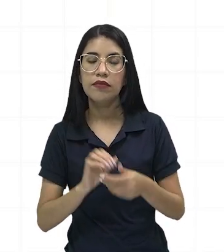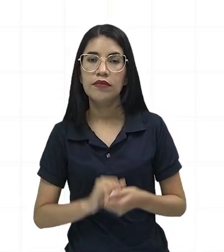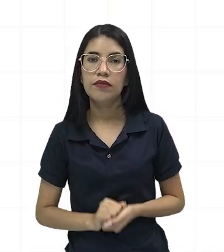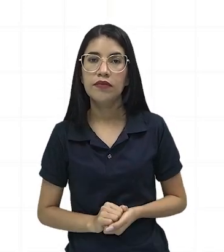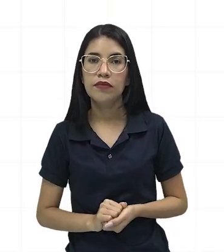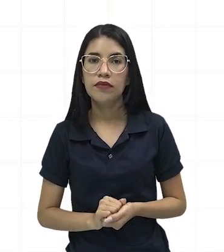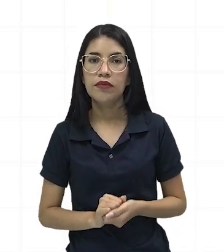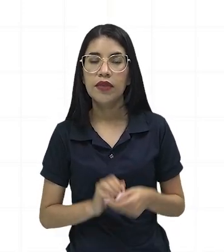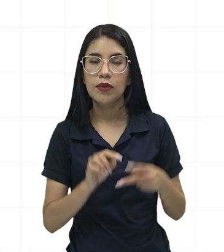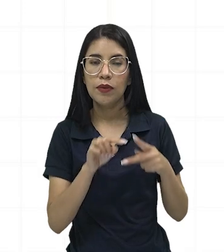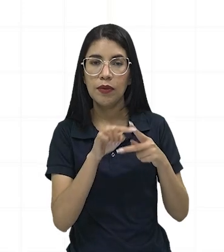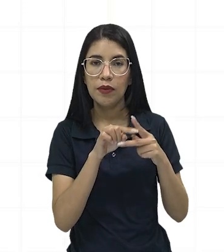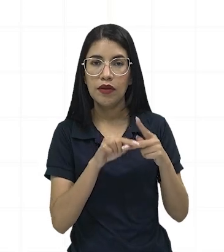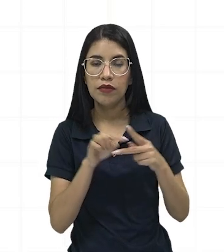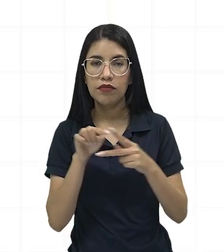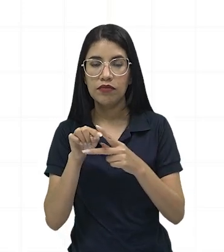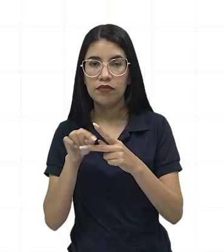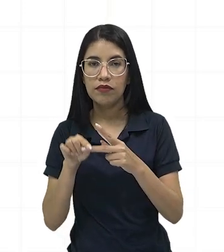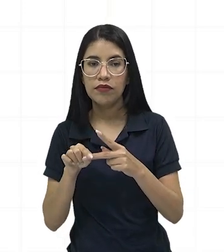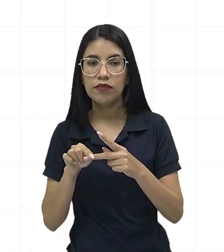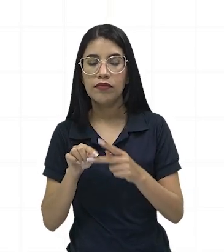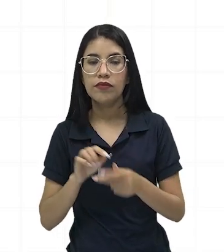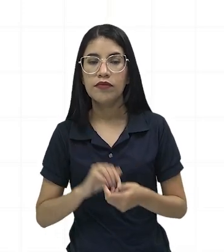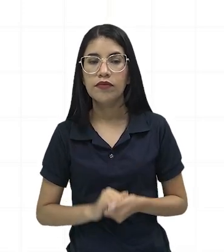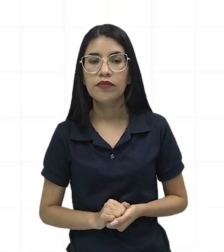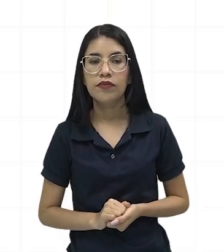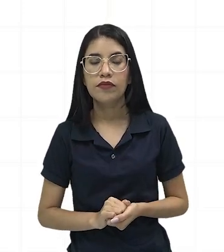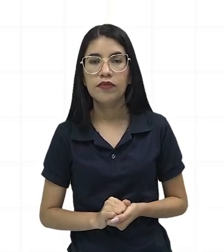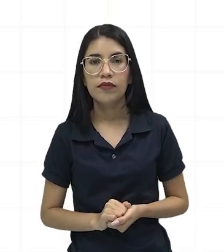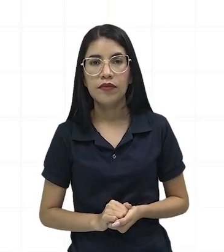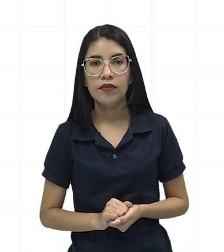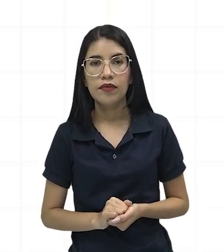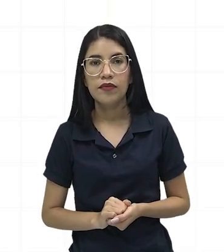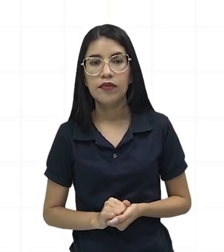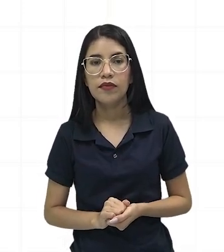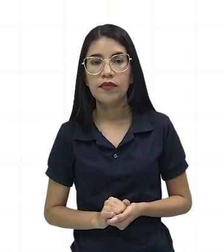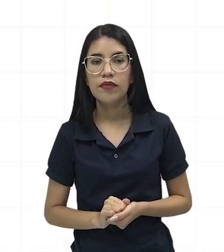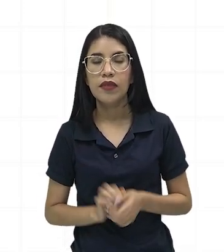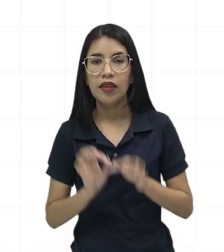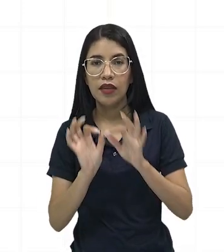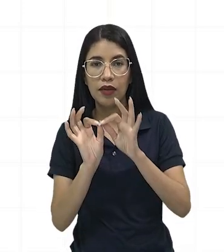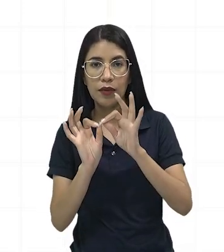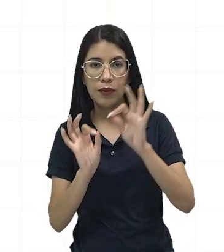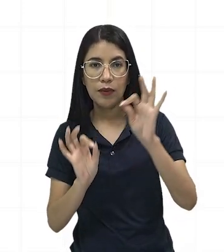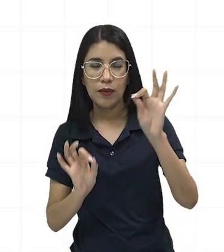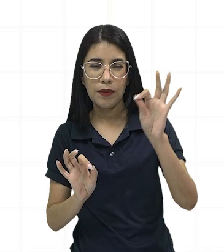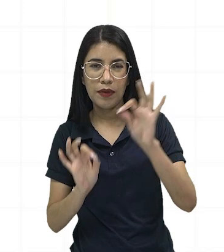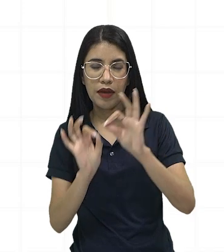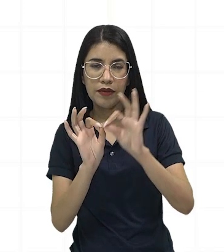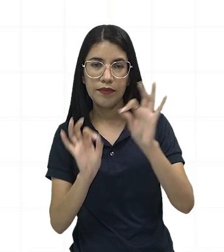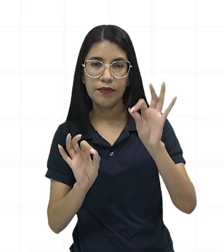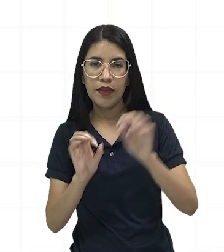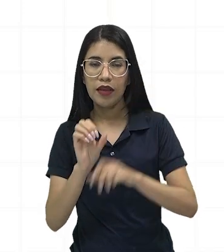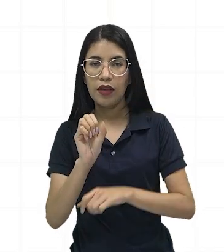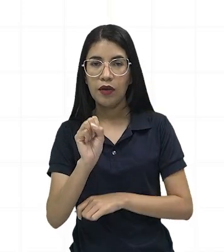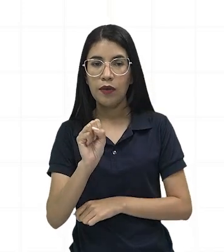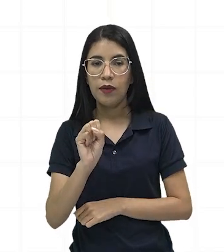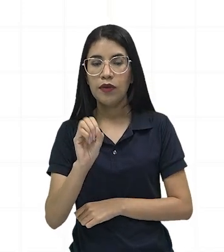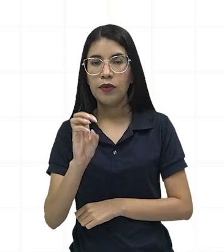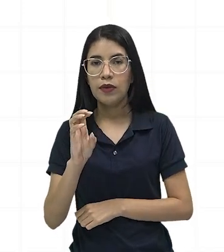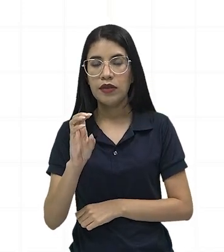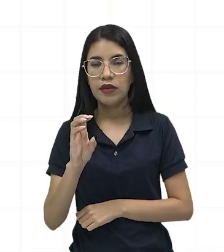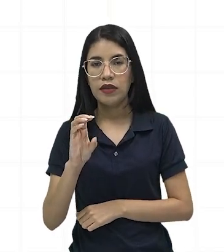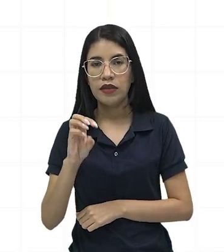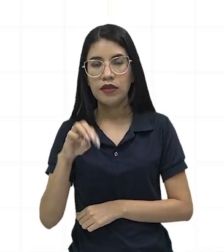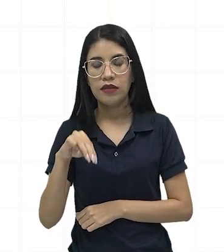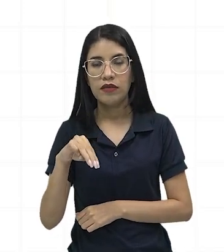ângulo, ângulo, e olha só, aqui entre esses ângulos, ó, nós temos um